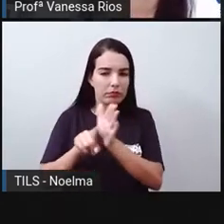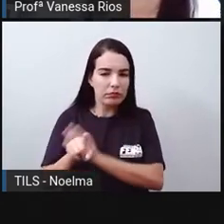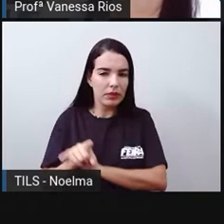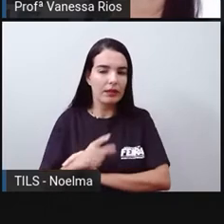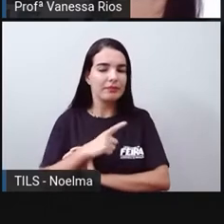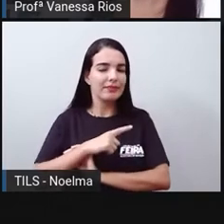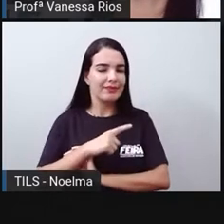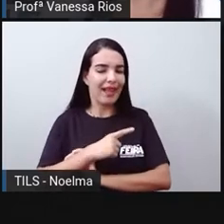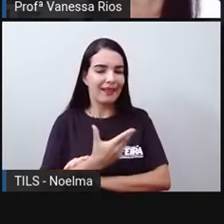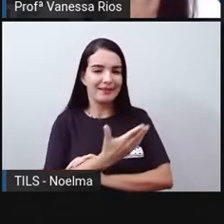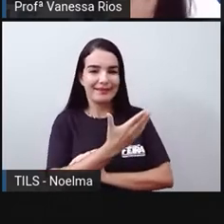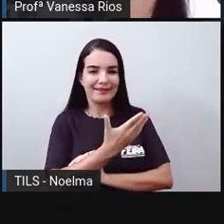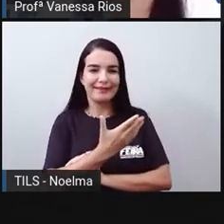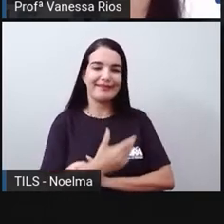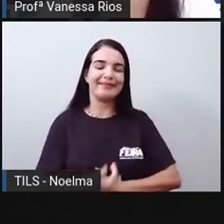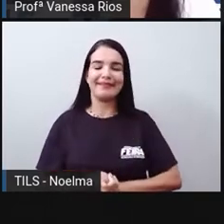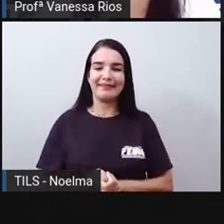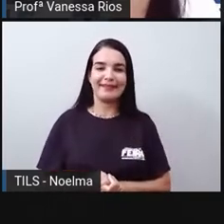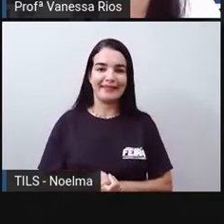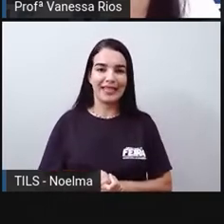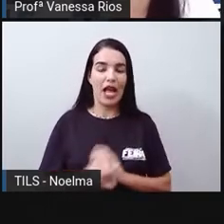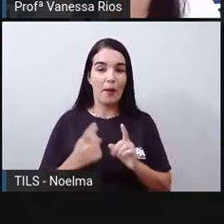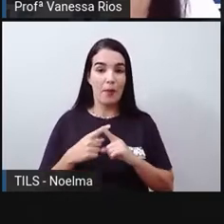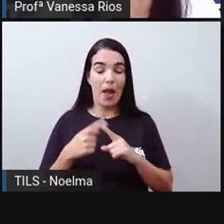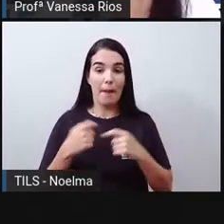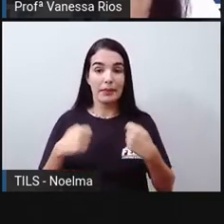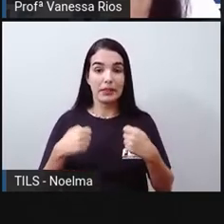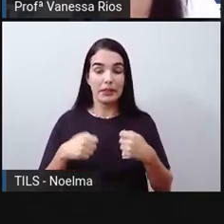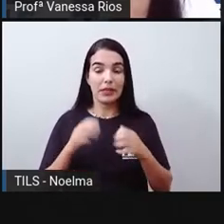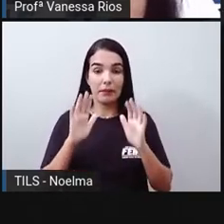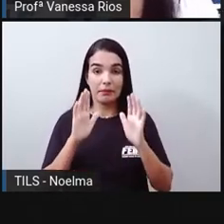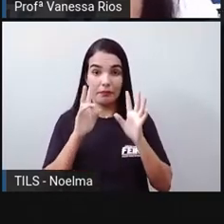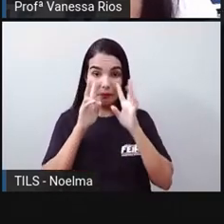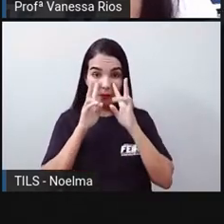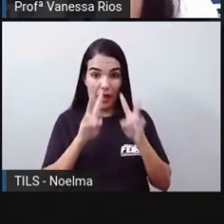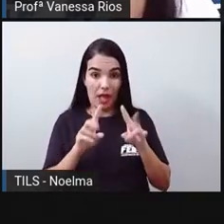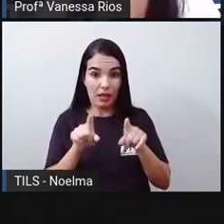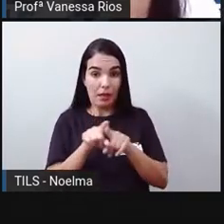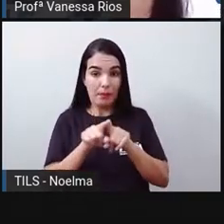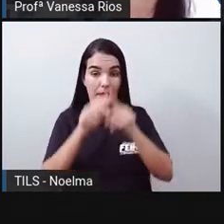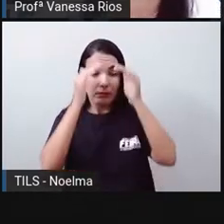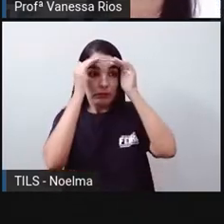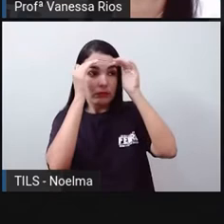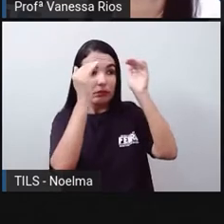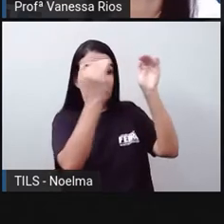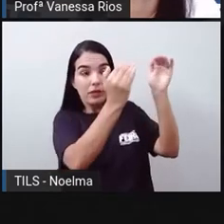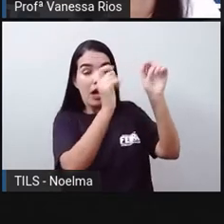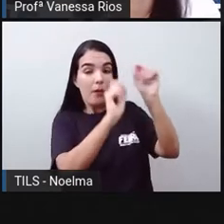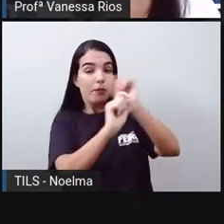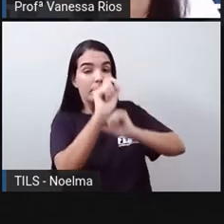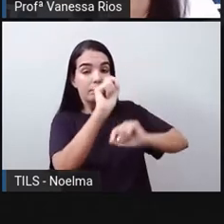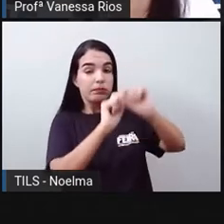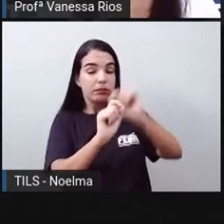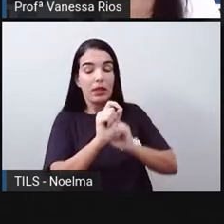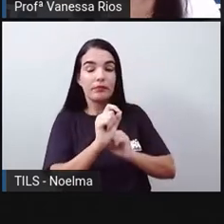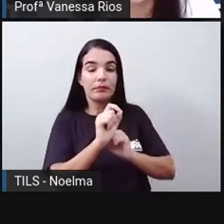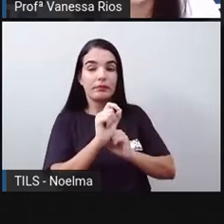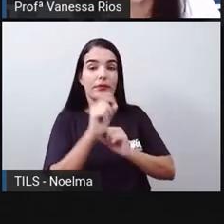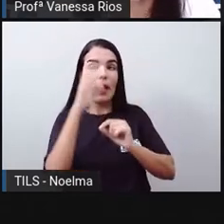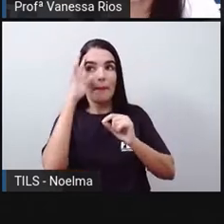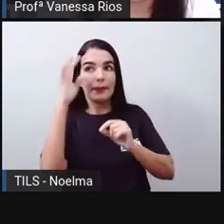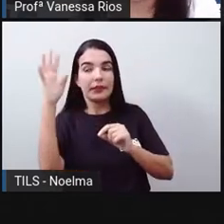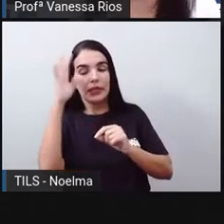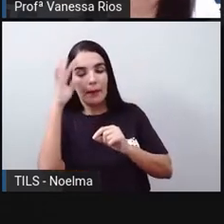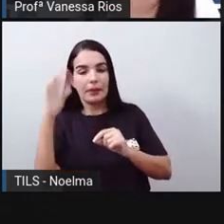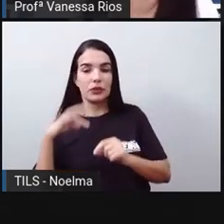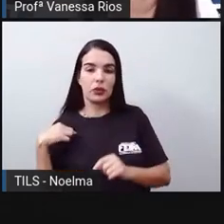algumas perguntas para que a gente observe e direcione os nossos pensamentos e o nosso entendimento em relação ao que a gente